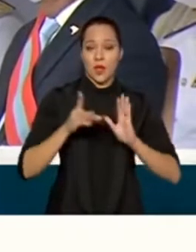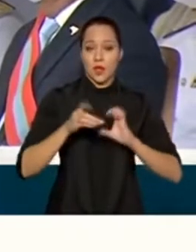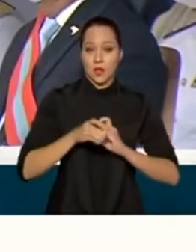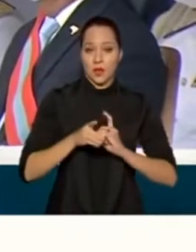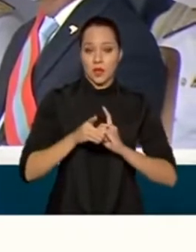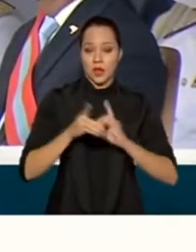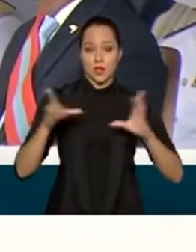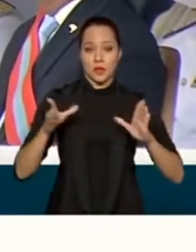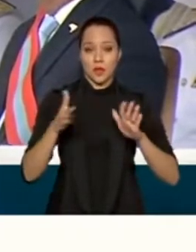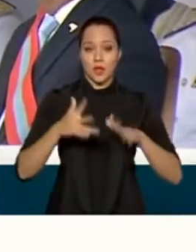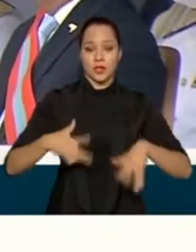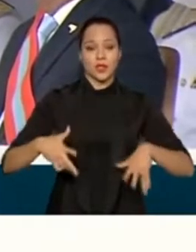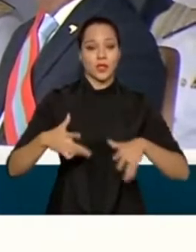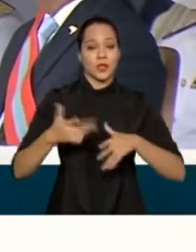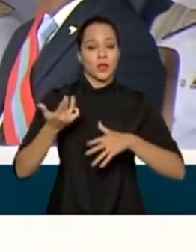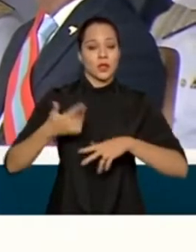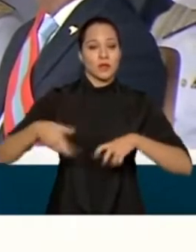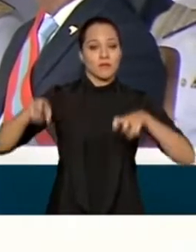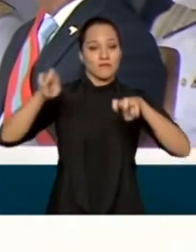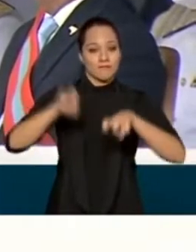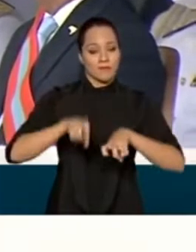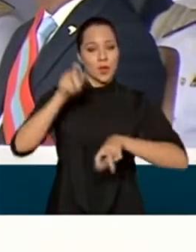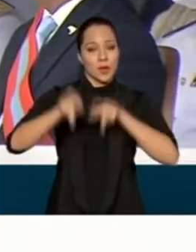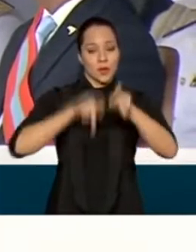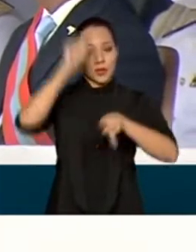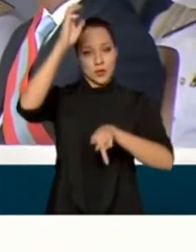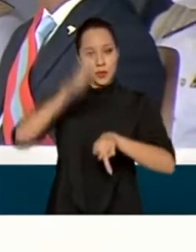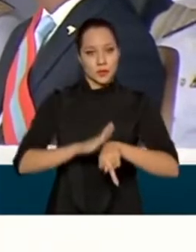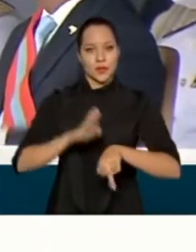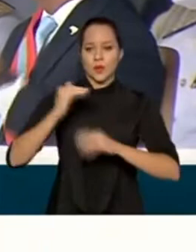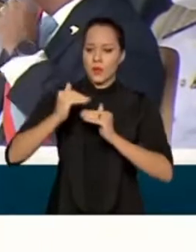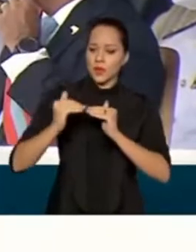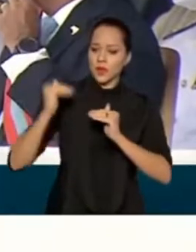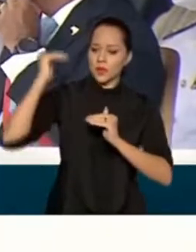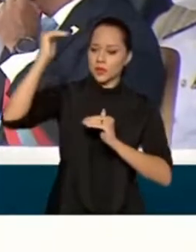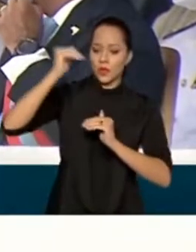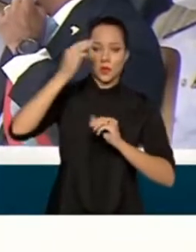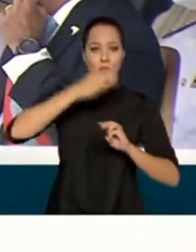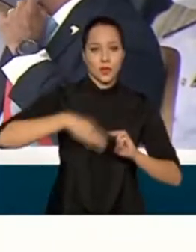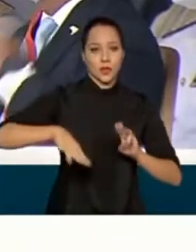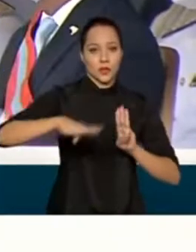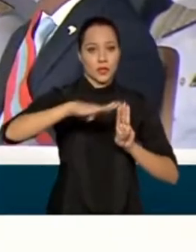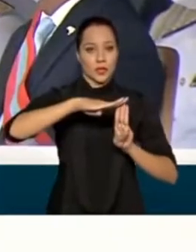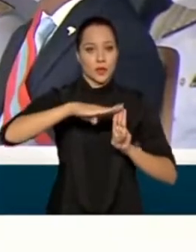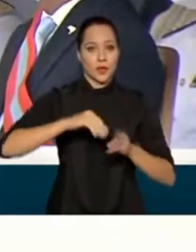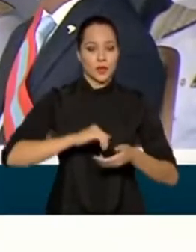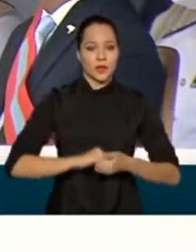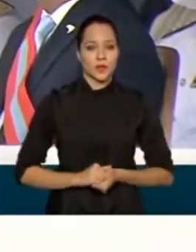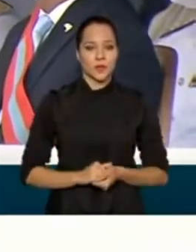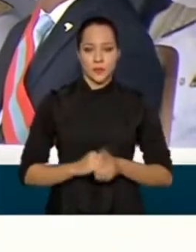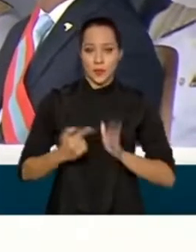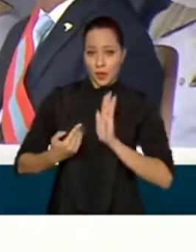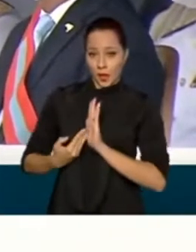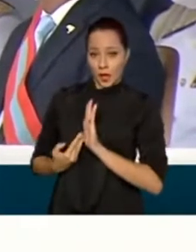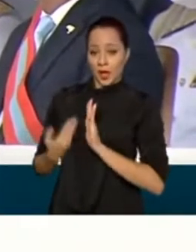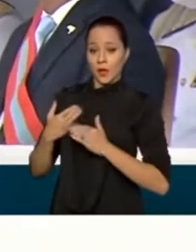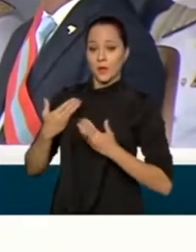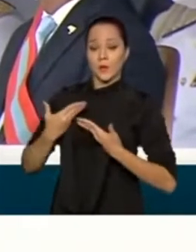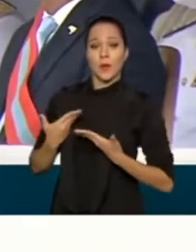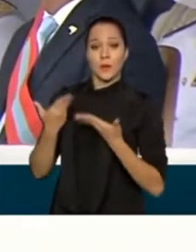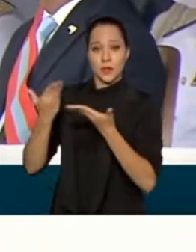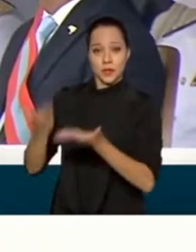democraticamente entronizado pelo povo brasileiro como comandante supremo das Forças Armadas, apresento-me ao seu